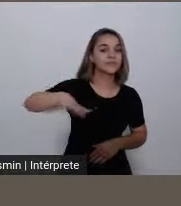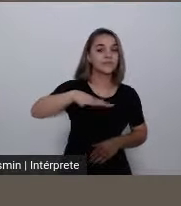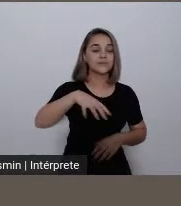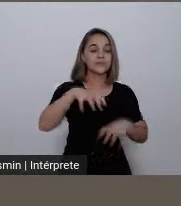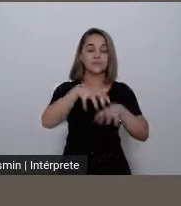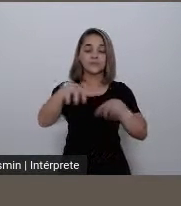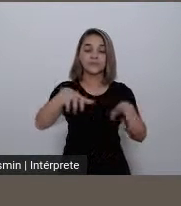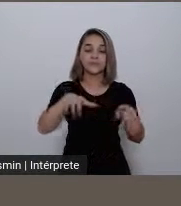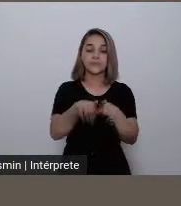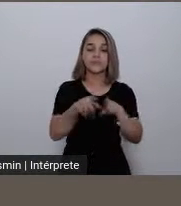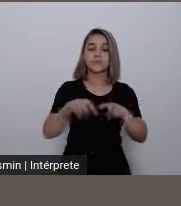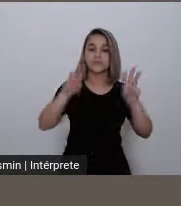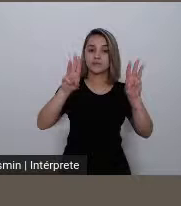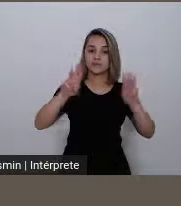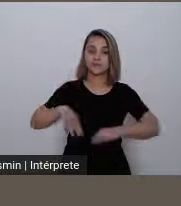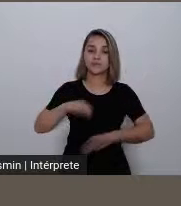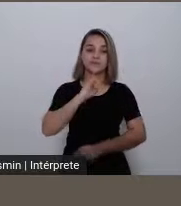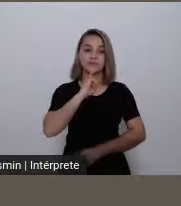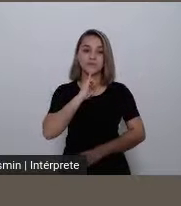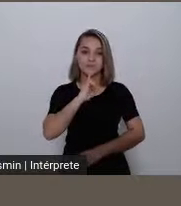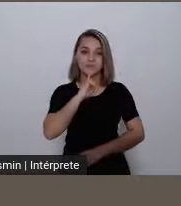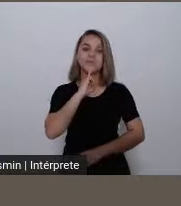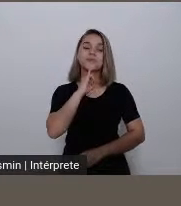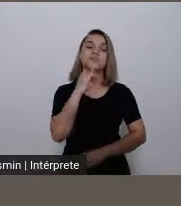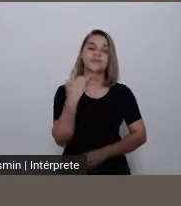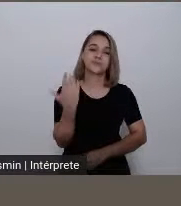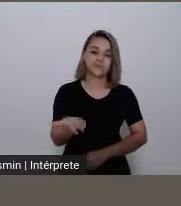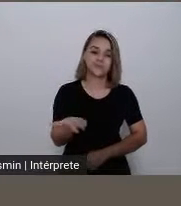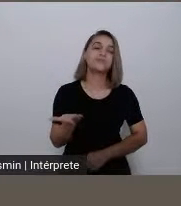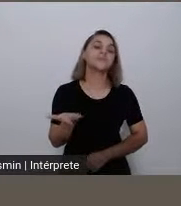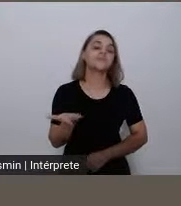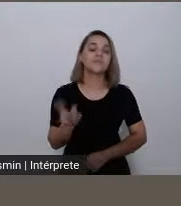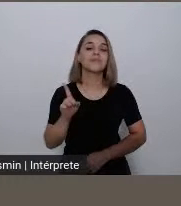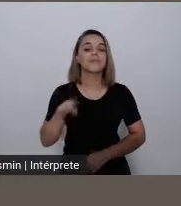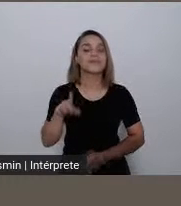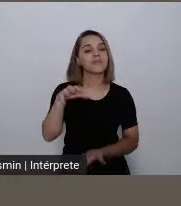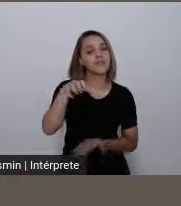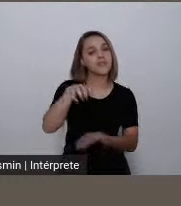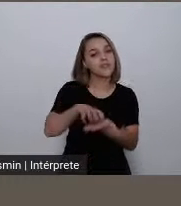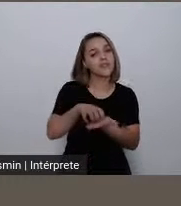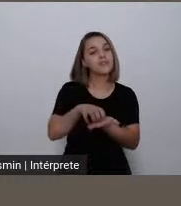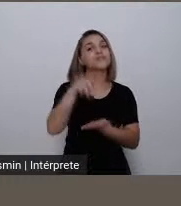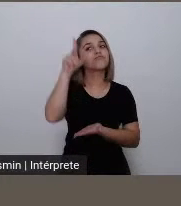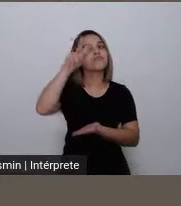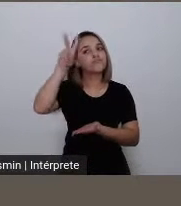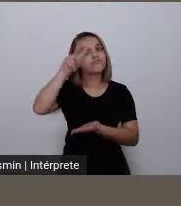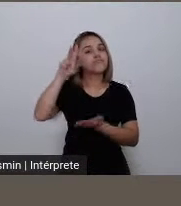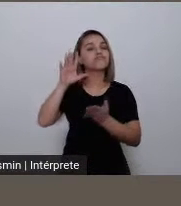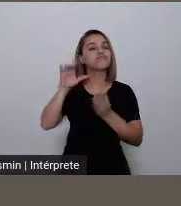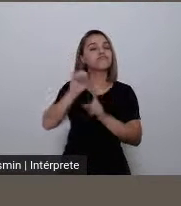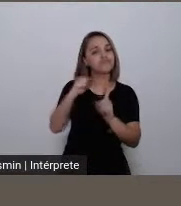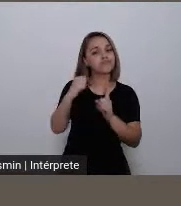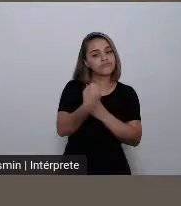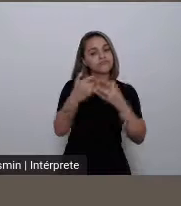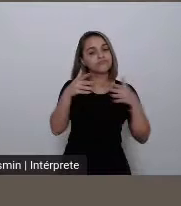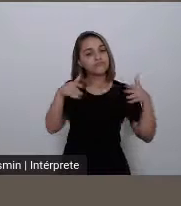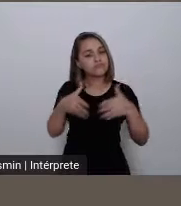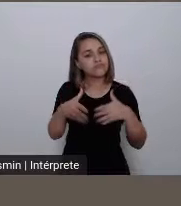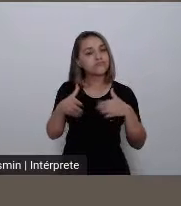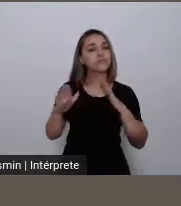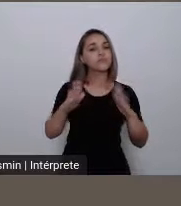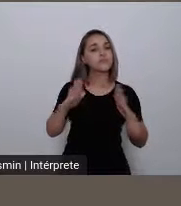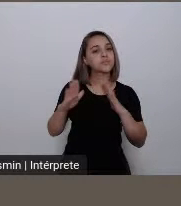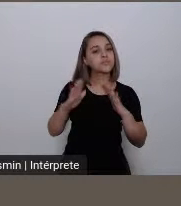Ipiranga, denominação mais coloquial deste último, era então uma unidade voltada à história social, abrigando por longo período diversas